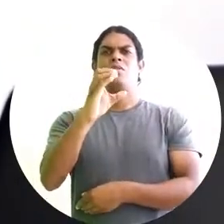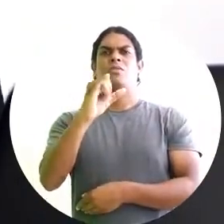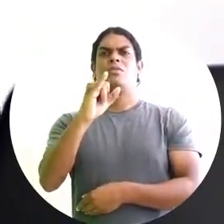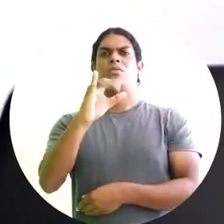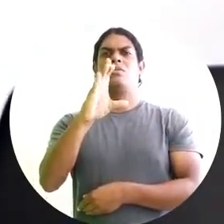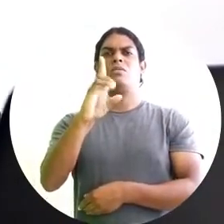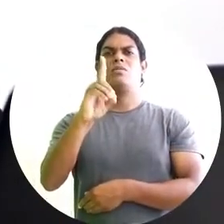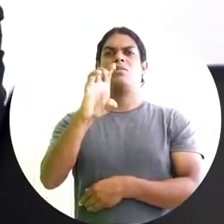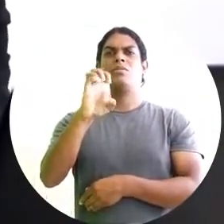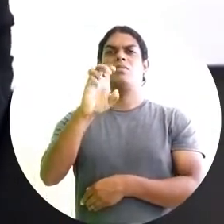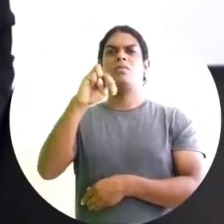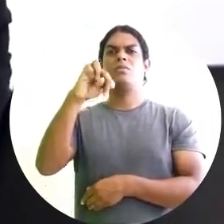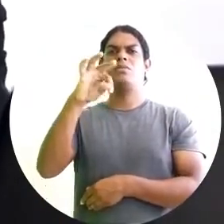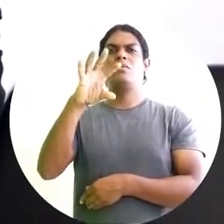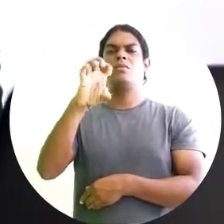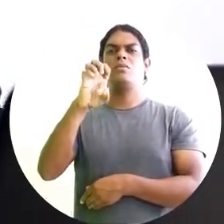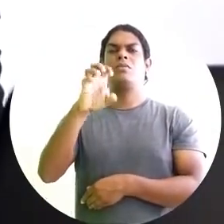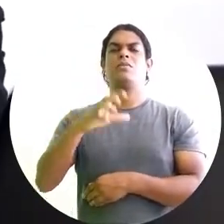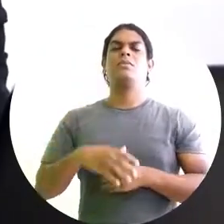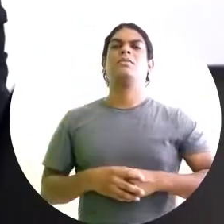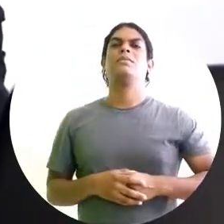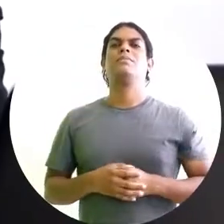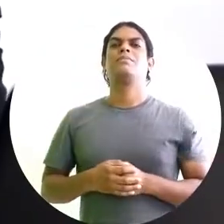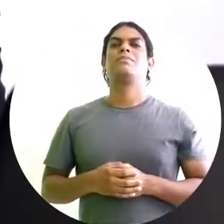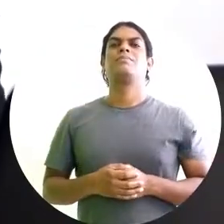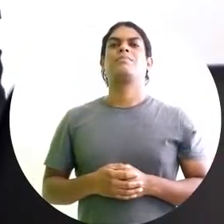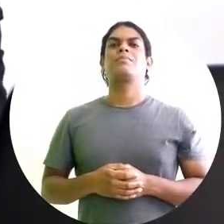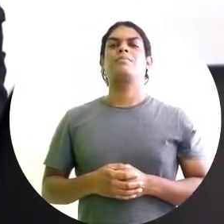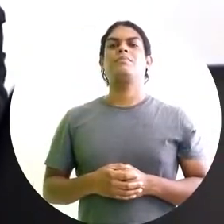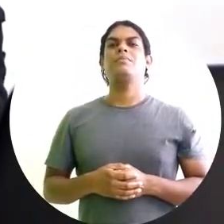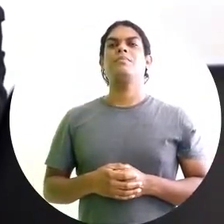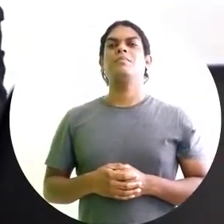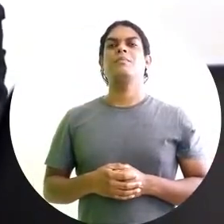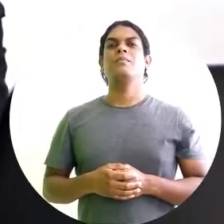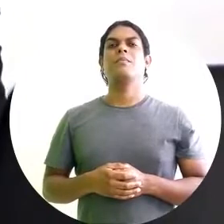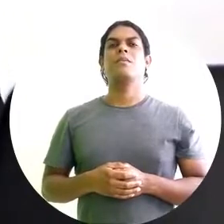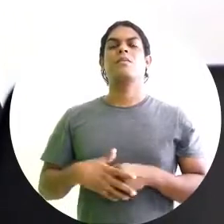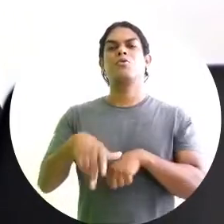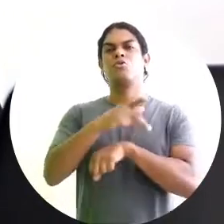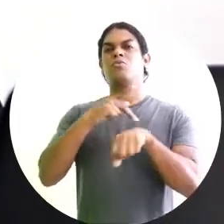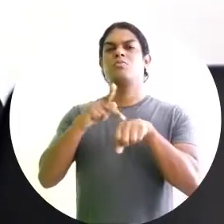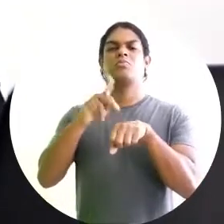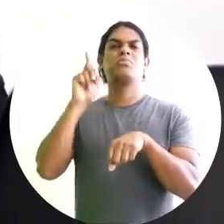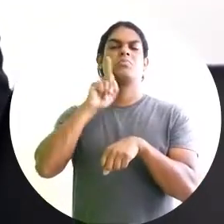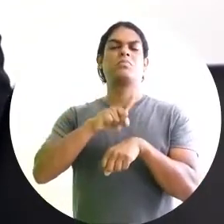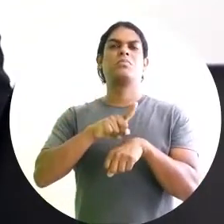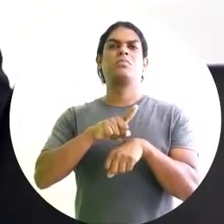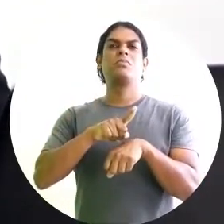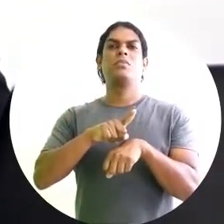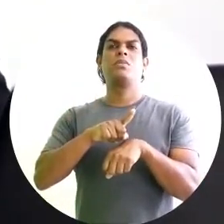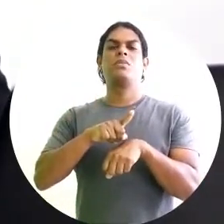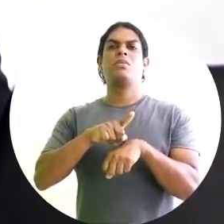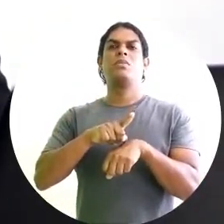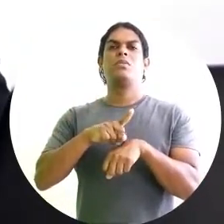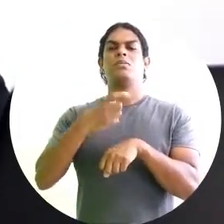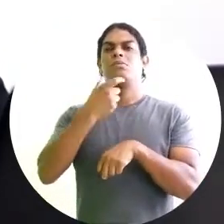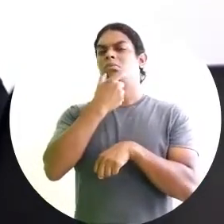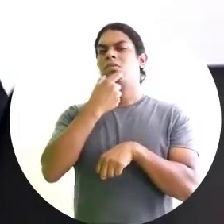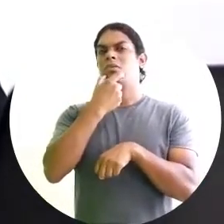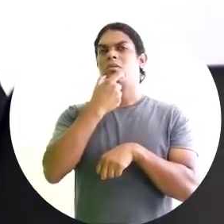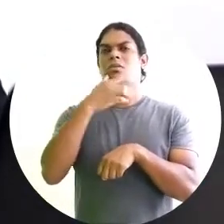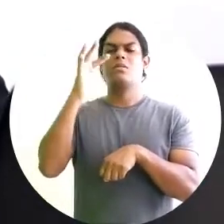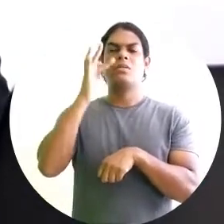Você pega o globo e divide em dois, vê que o lado do Ocidente, dos países liderados pelos Estados